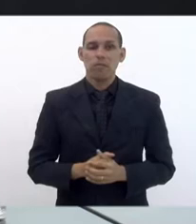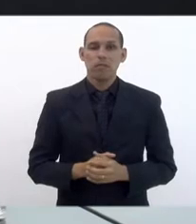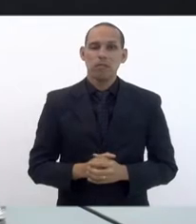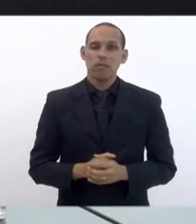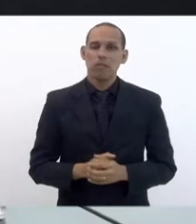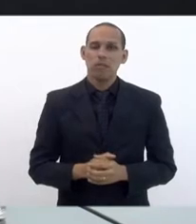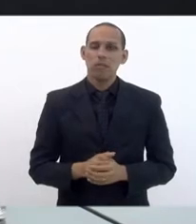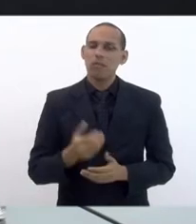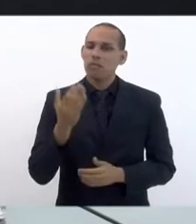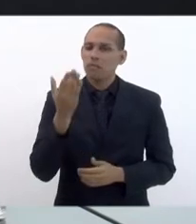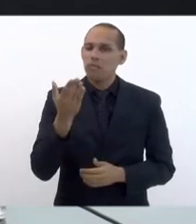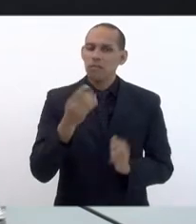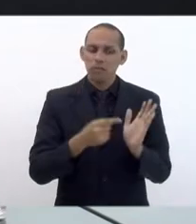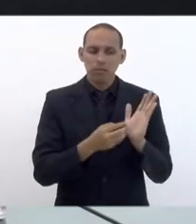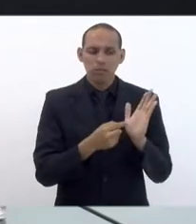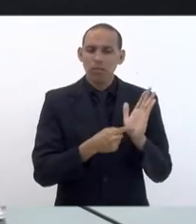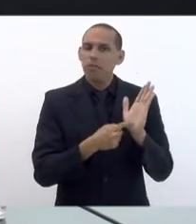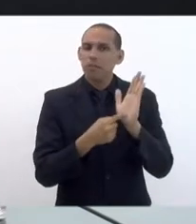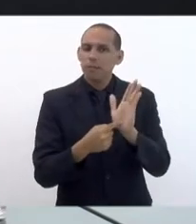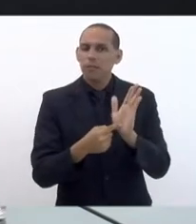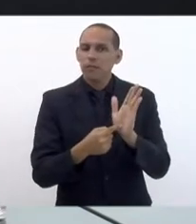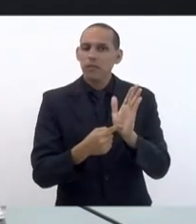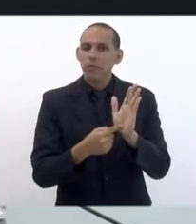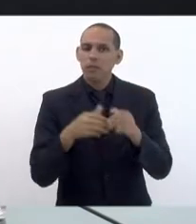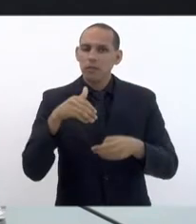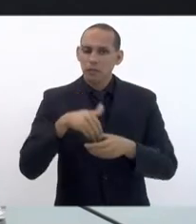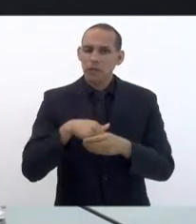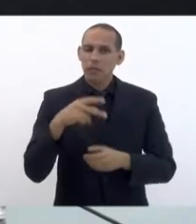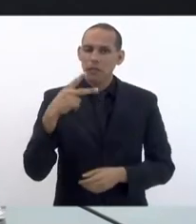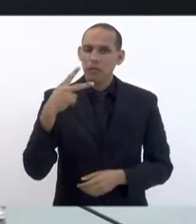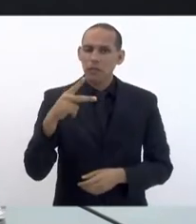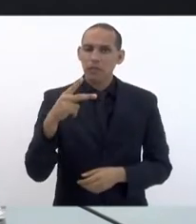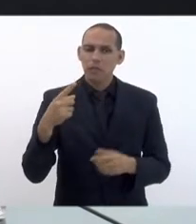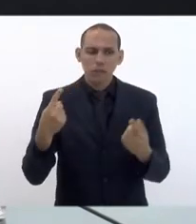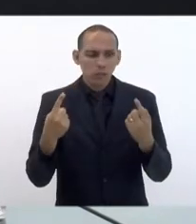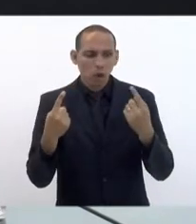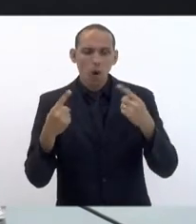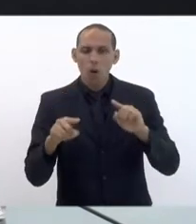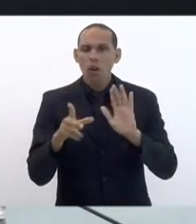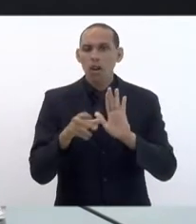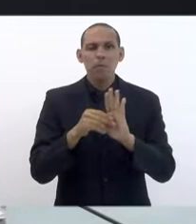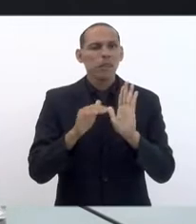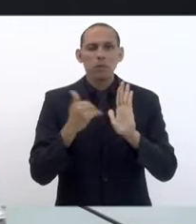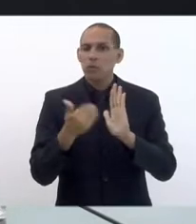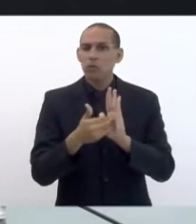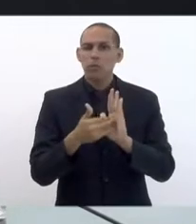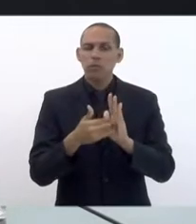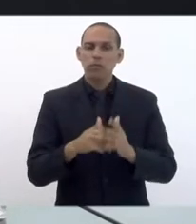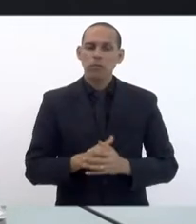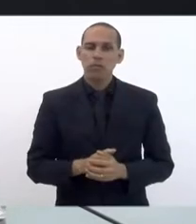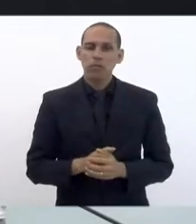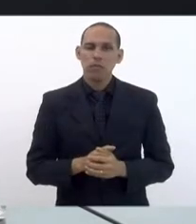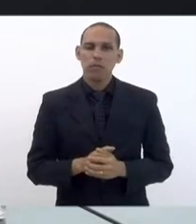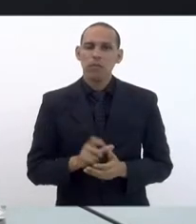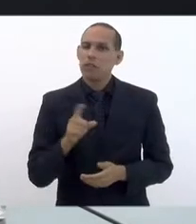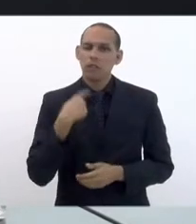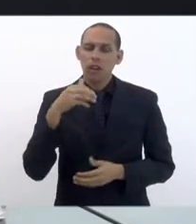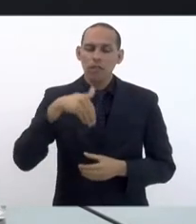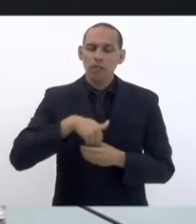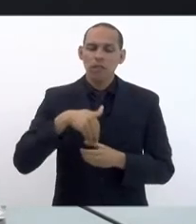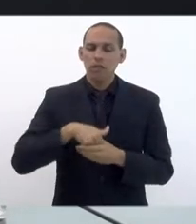por que que o senhor não apresenta o voto contrário a todas as emendas e a gente